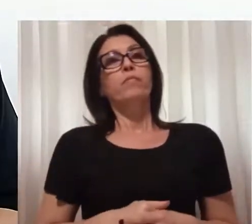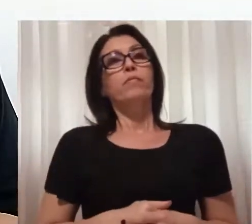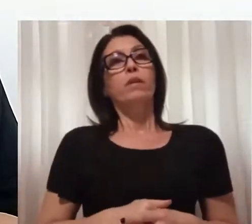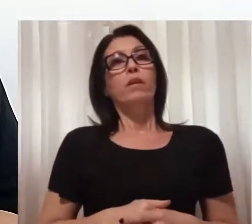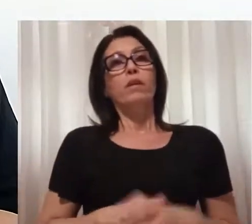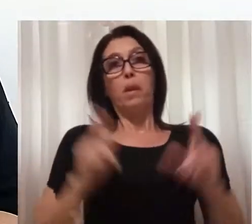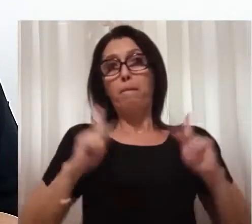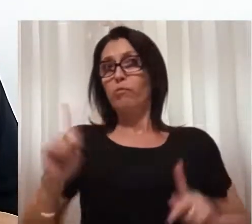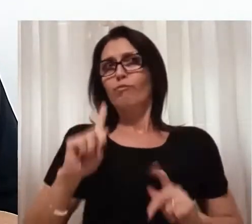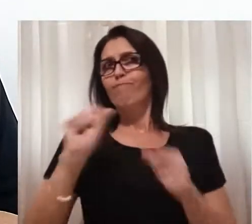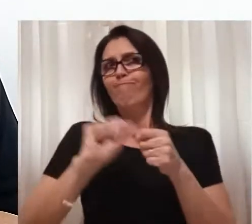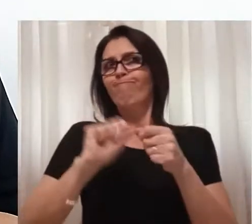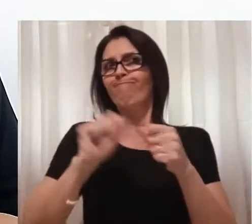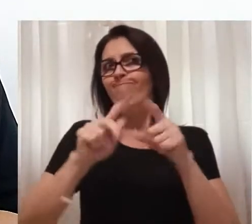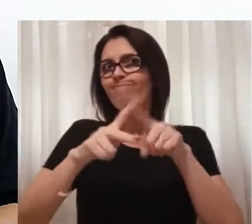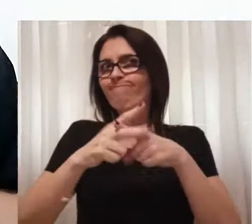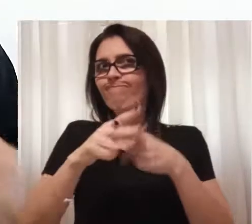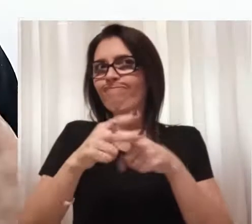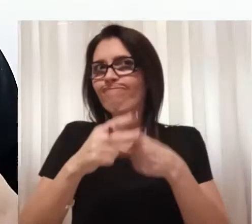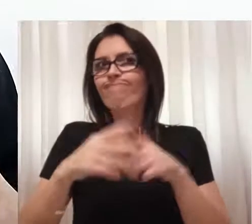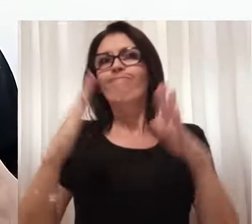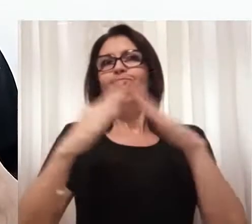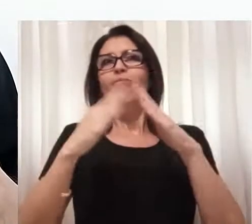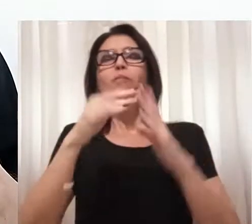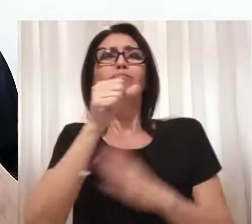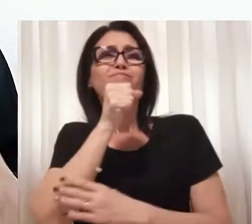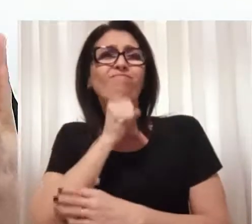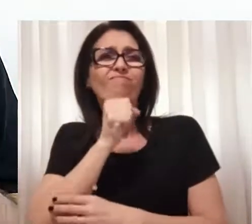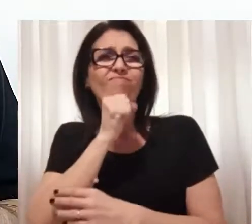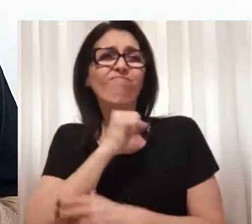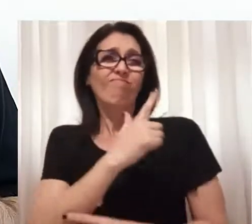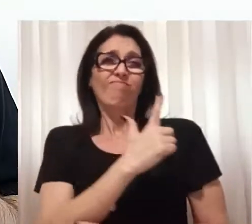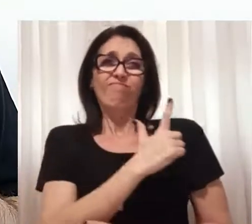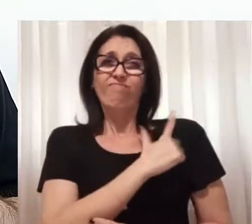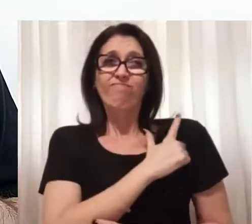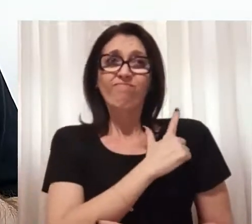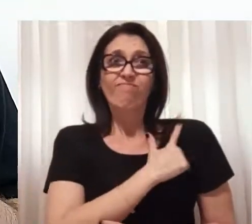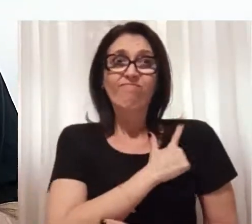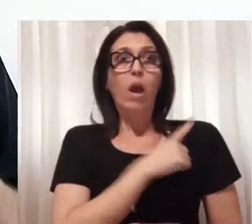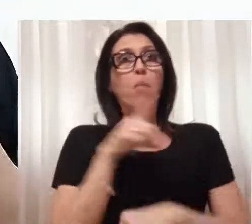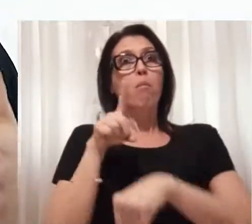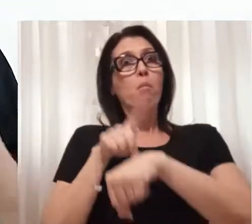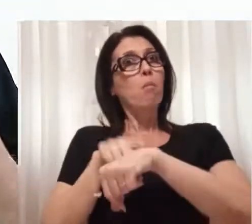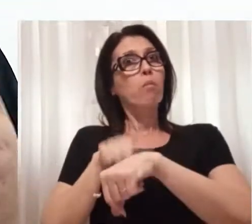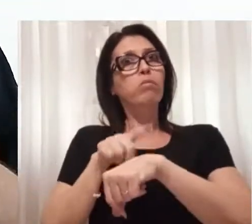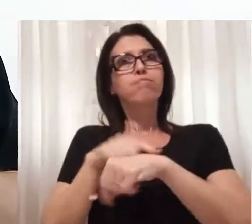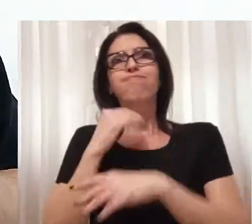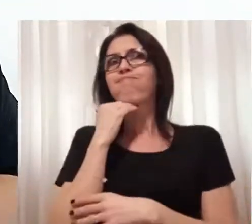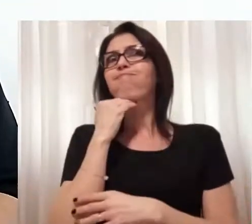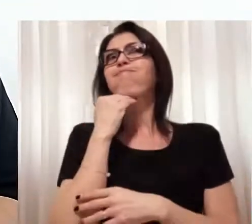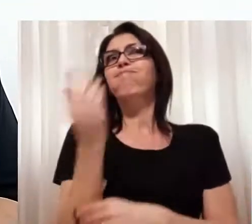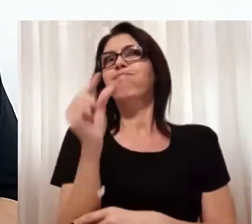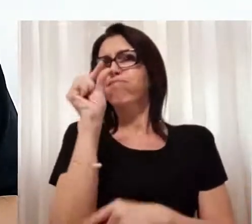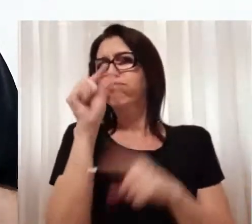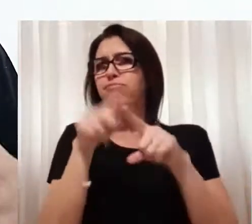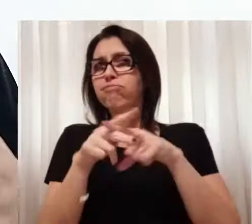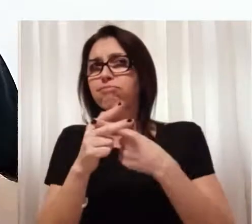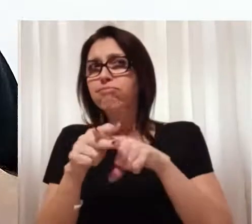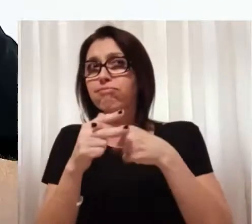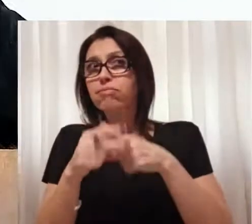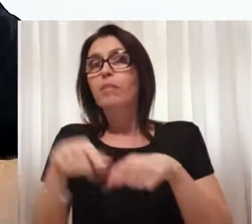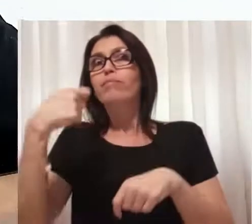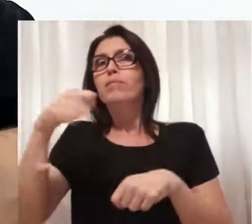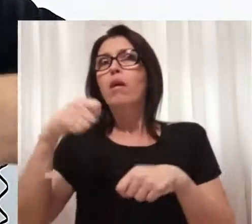faz essas manutenções, a casa se deteriora e chega um momento que não basta uma pequena manutenção,